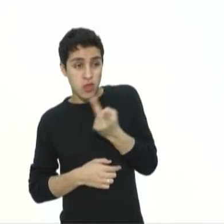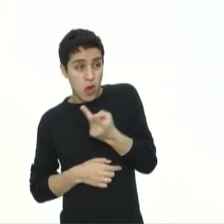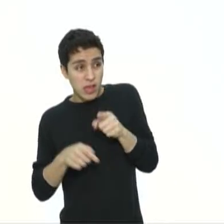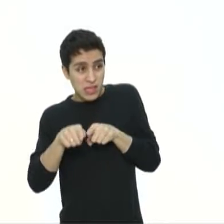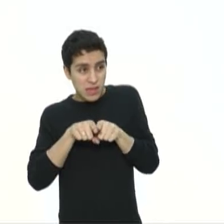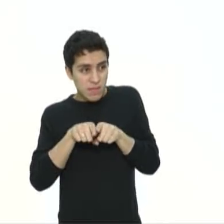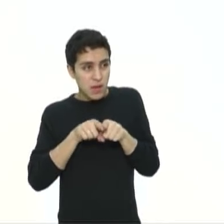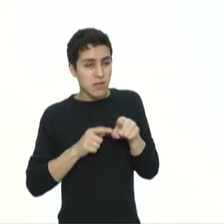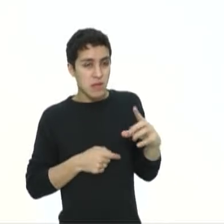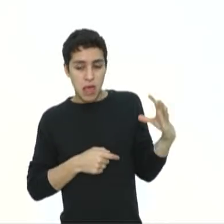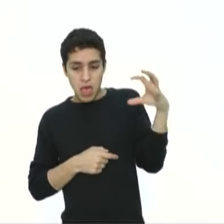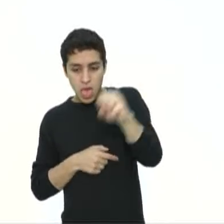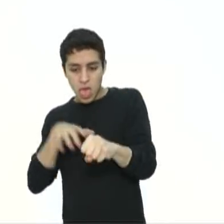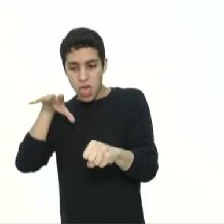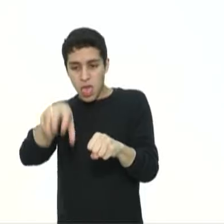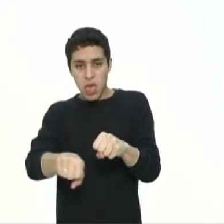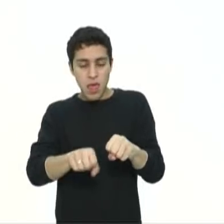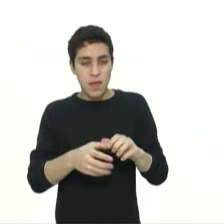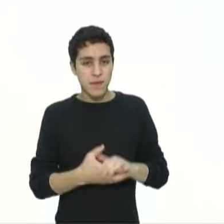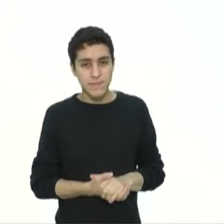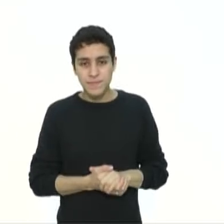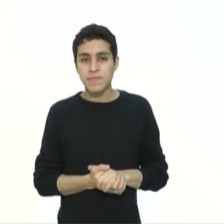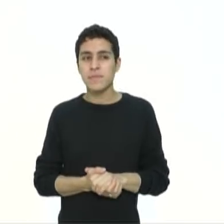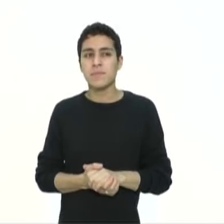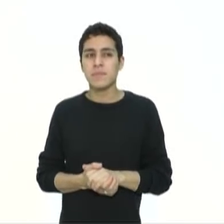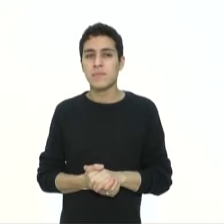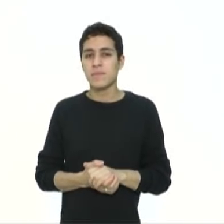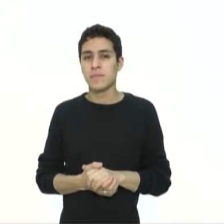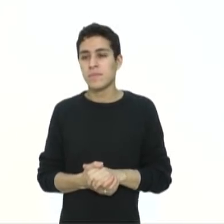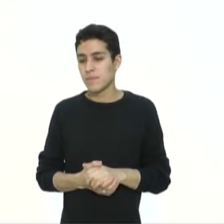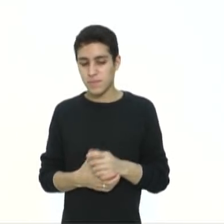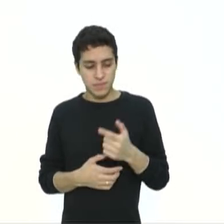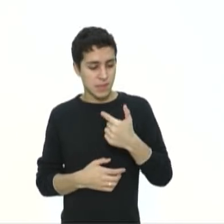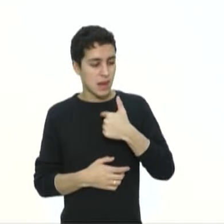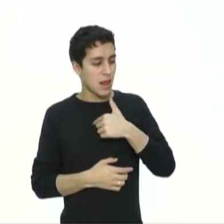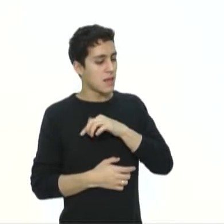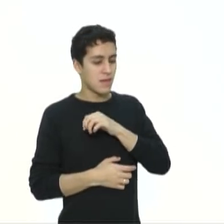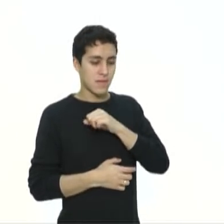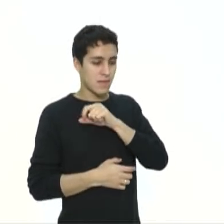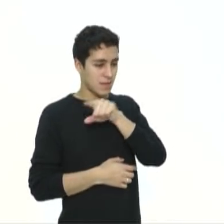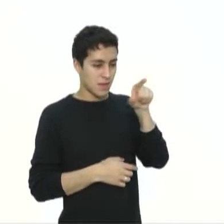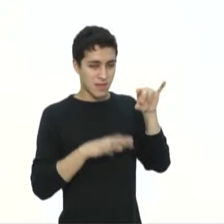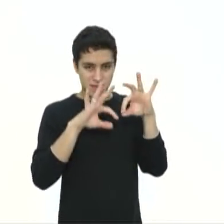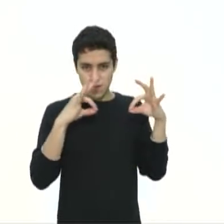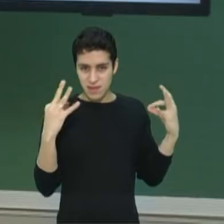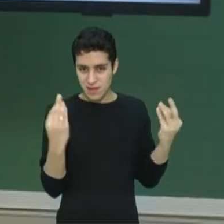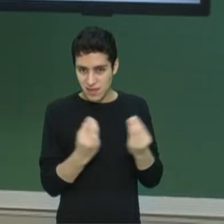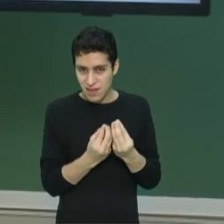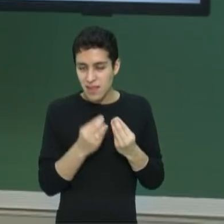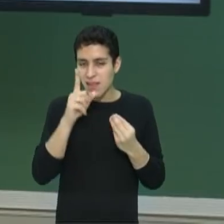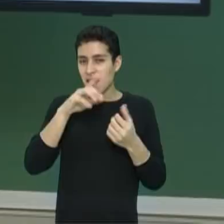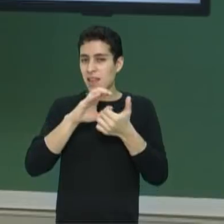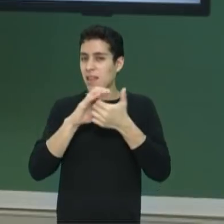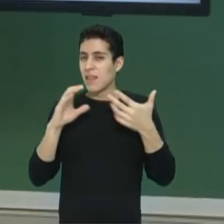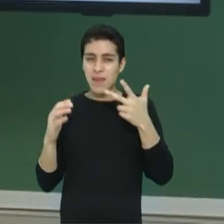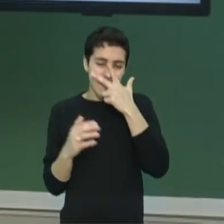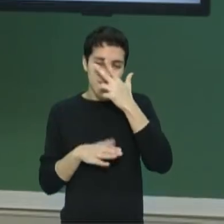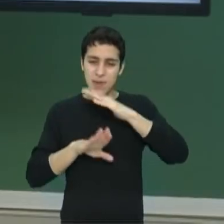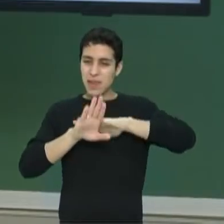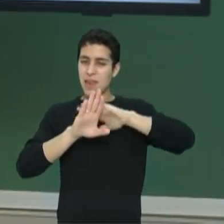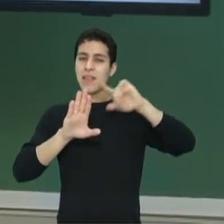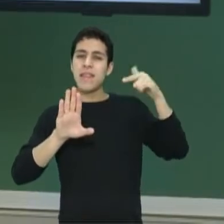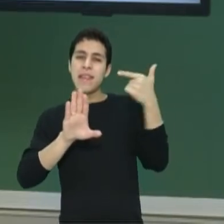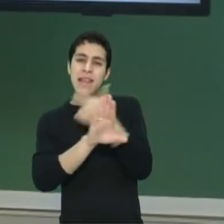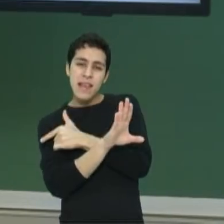Pensamento, né? E aí o Garfield finaliza: eu amo essa família. Né? Então a gente tem essa característica do humor e da